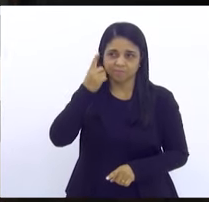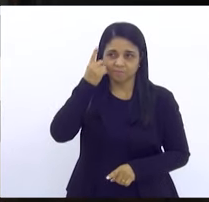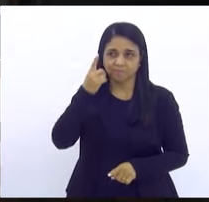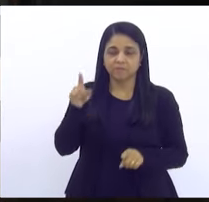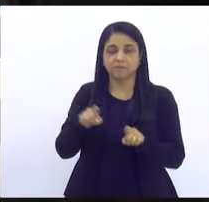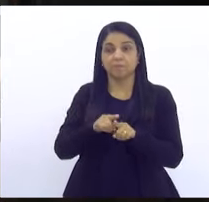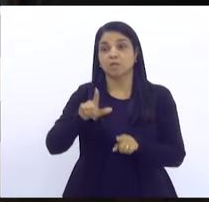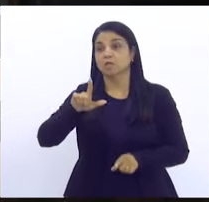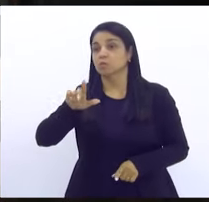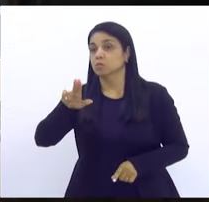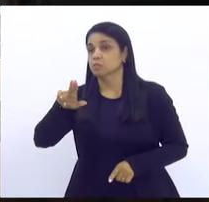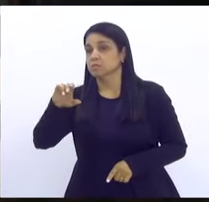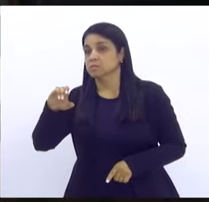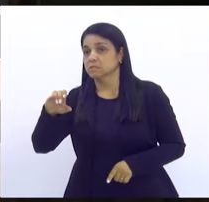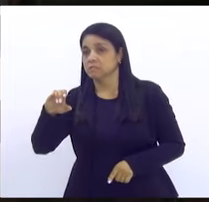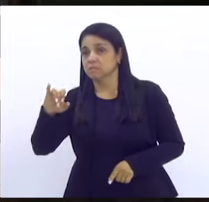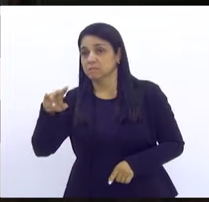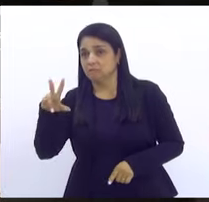deputada Lucinha.